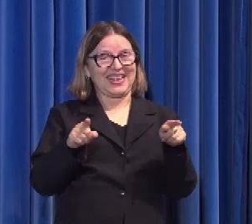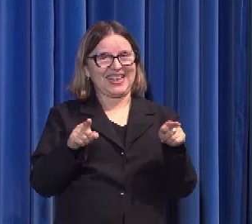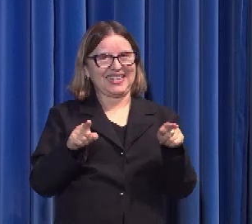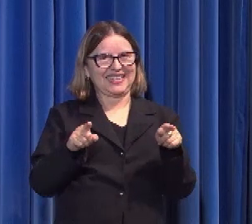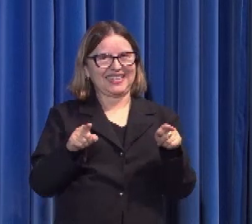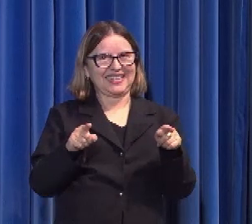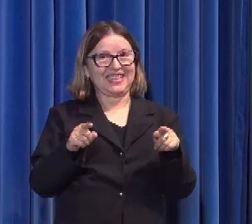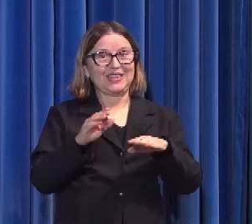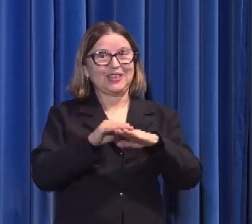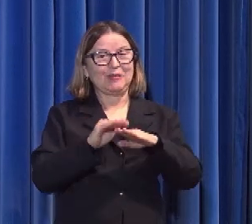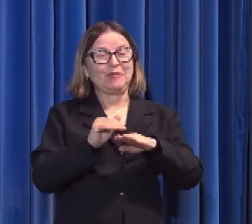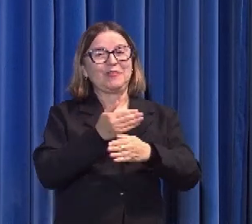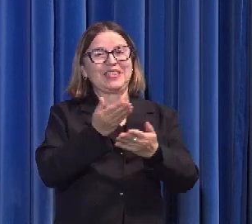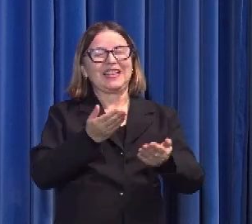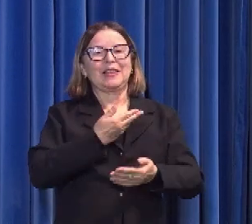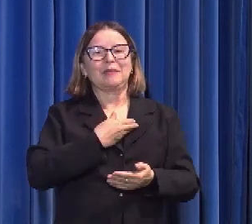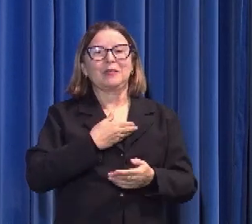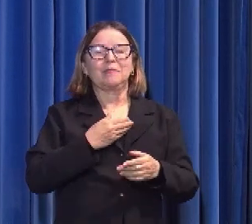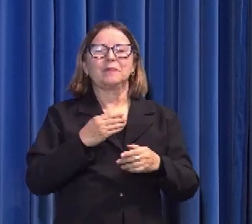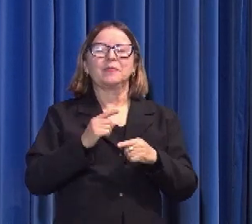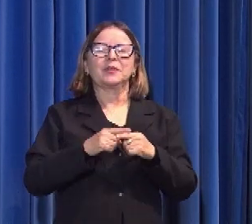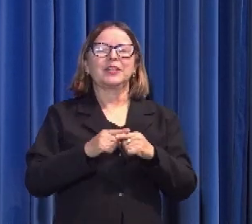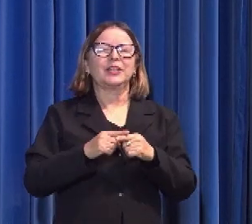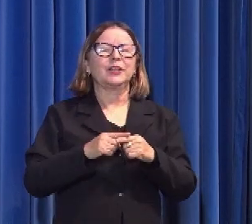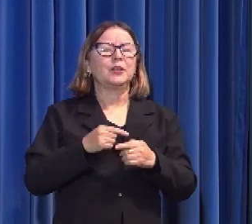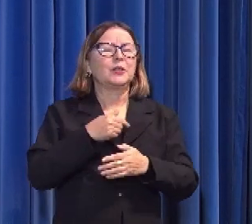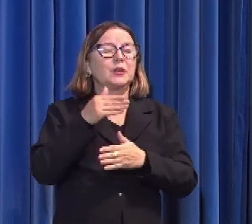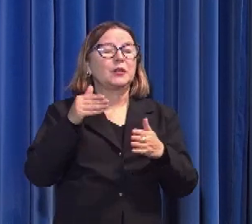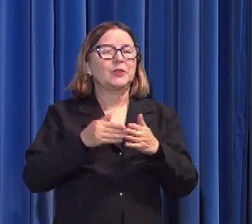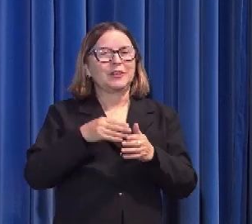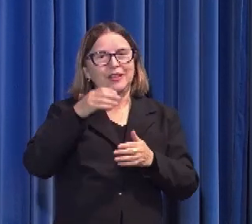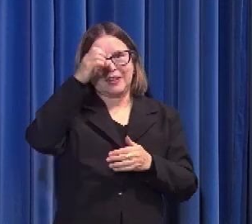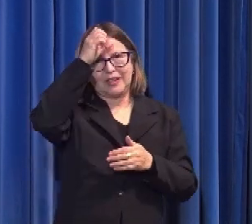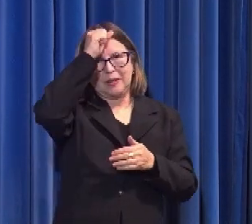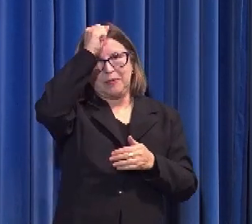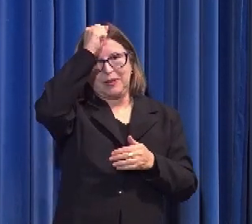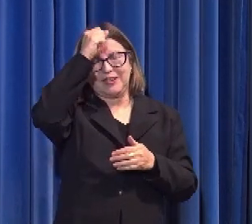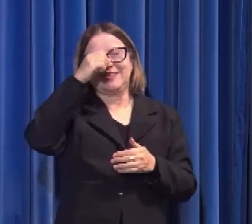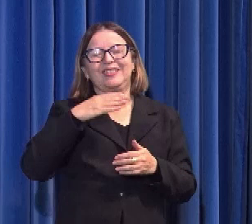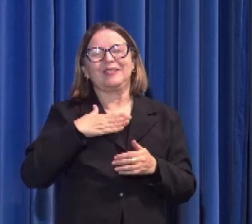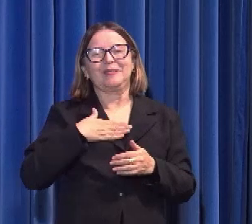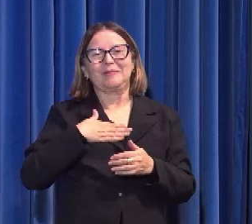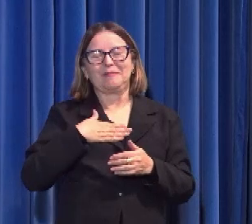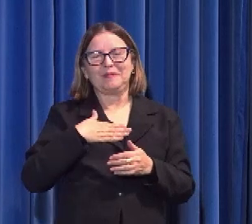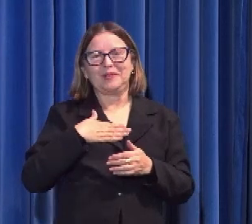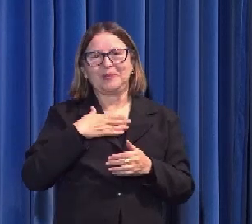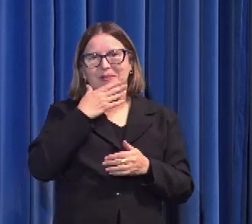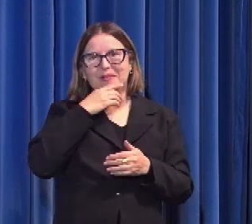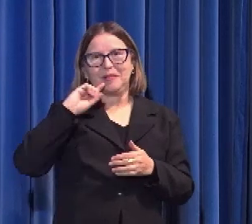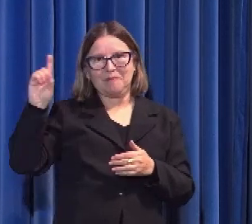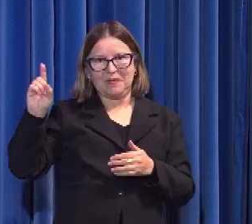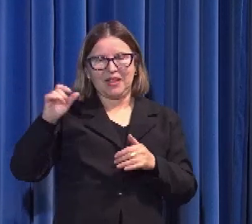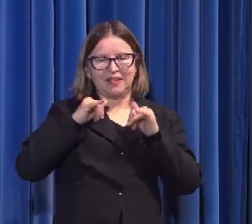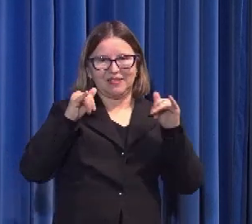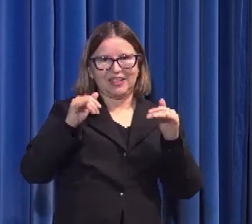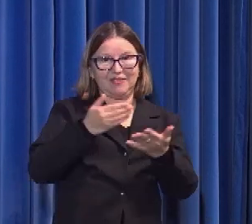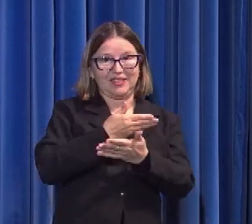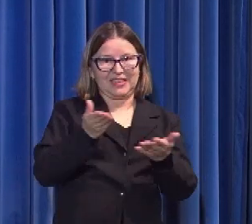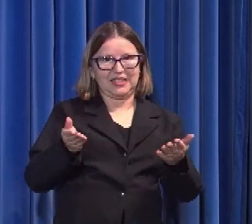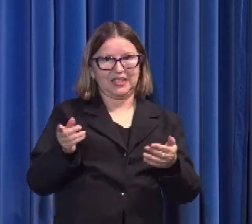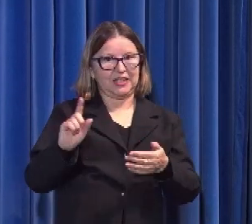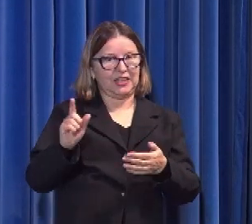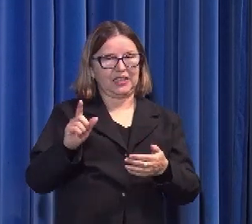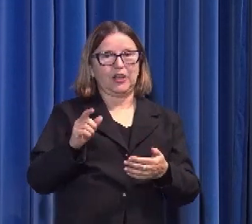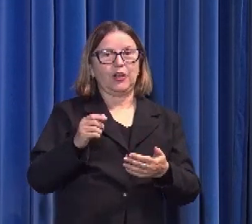chamado amigos porque tudo quanto ouvi de meu pai vos tenho dado a conhecer tu não fostes vós